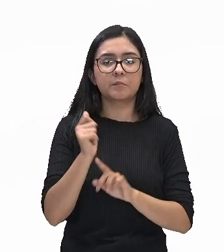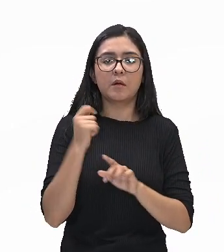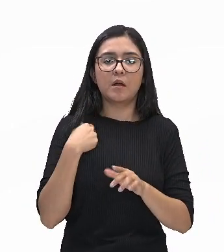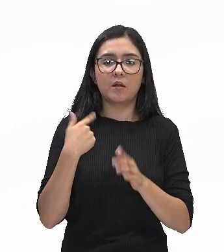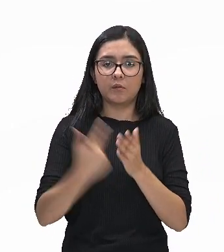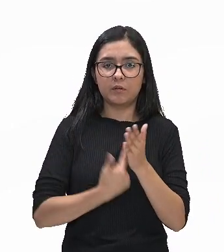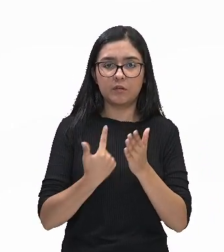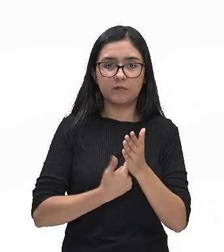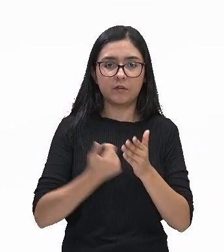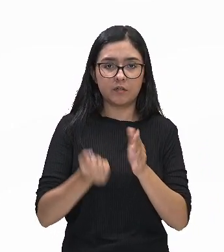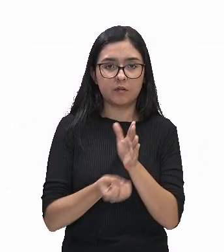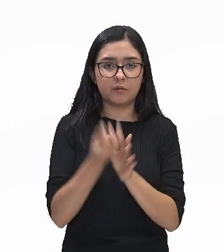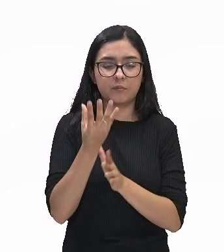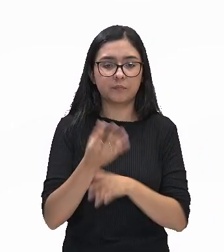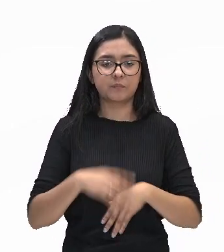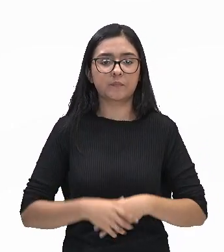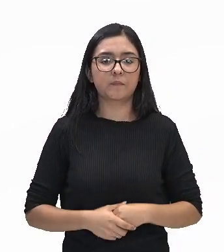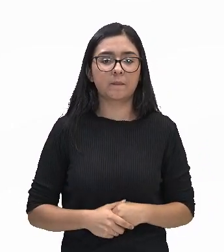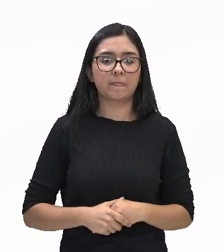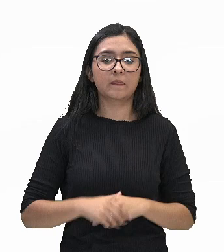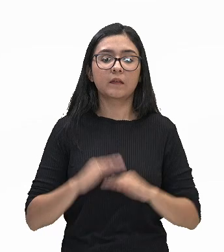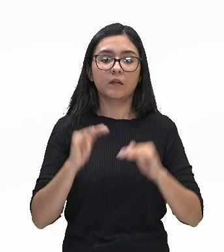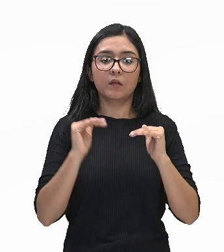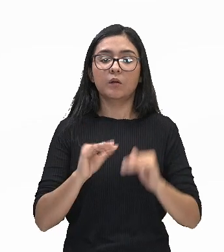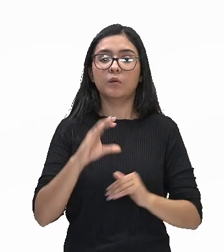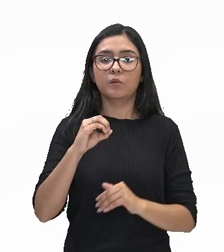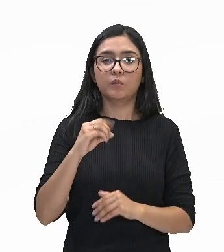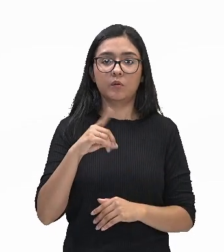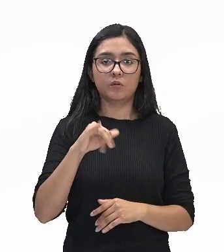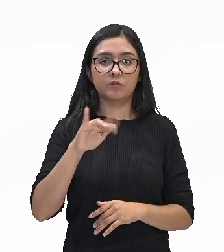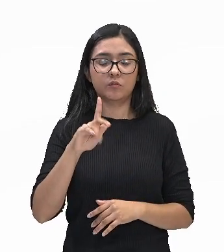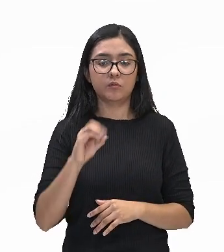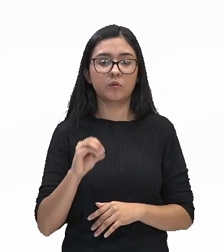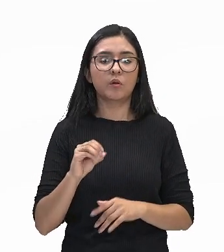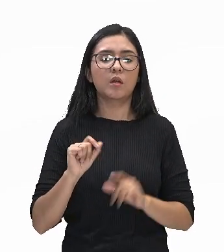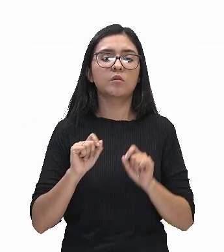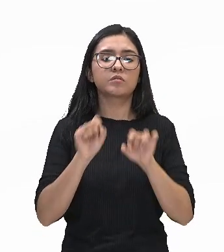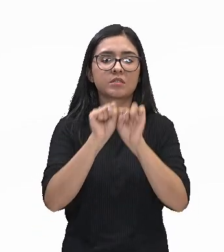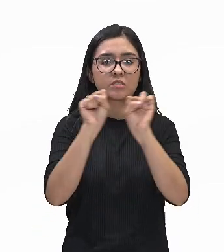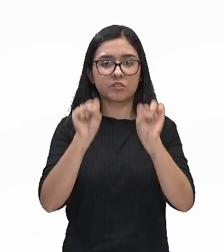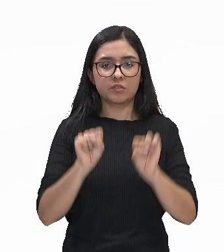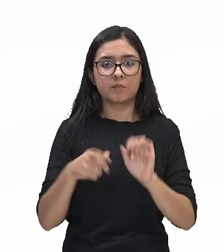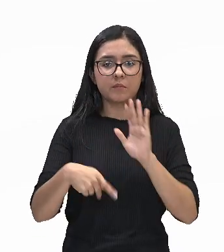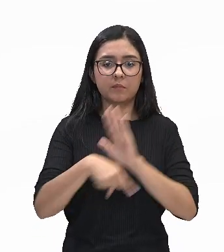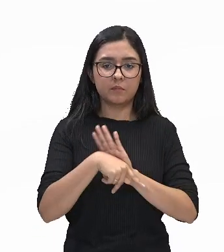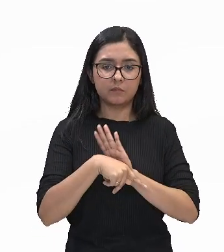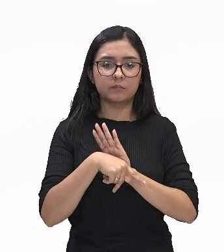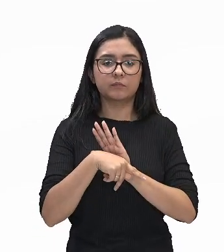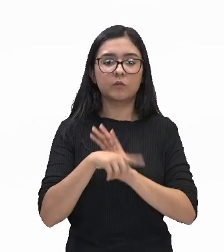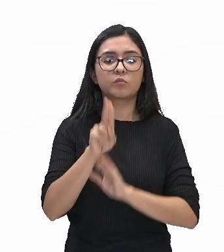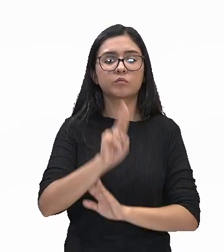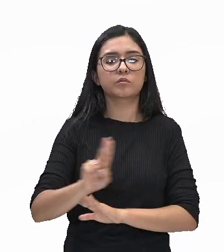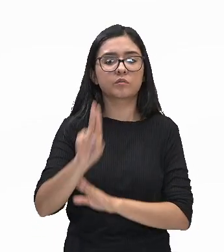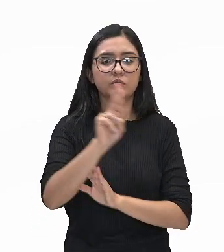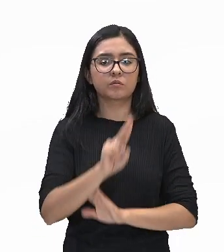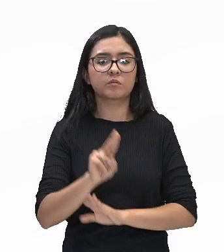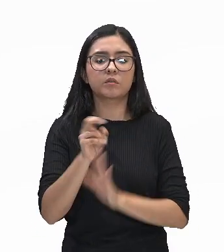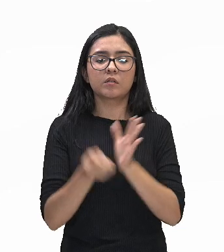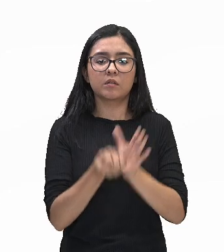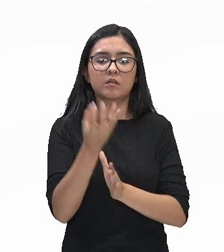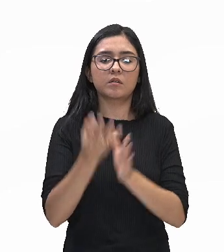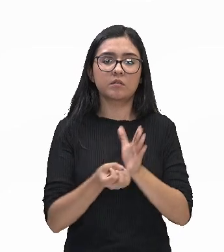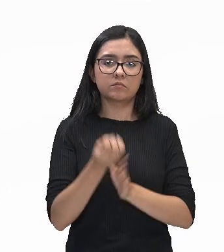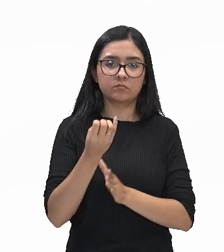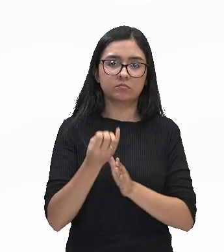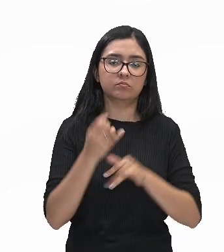ele fez. O código linguístico é um sistema de signos usado na construção